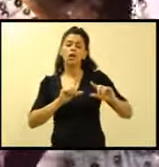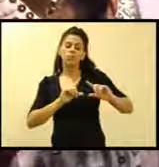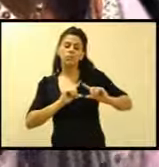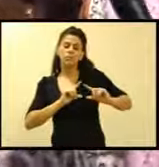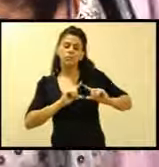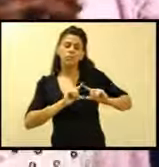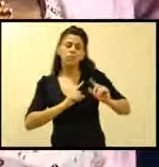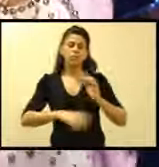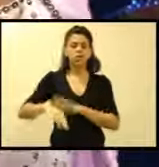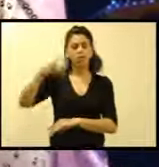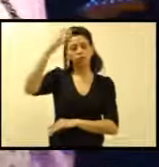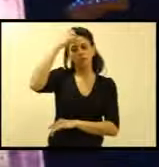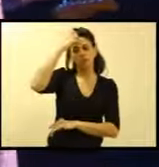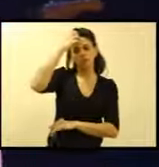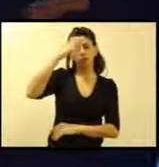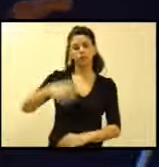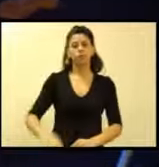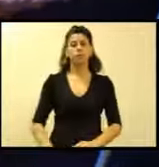João del Rei.